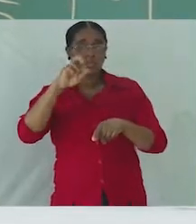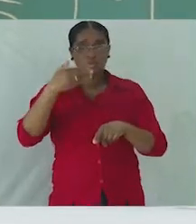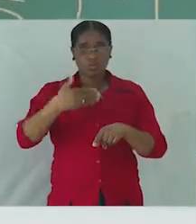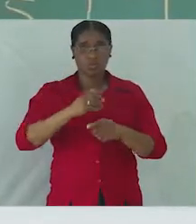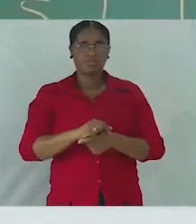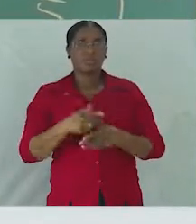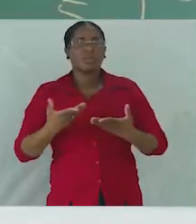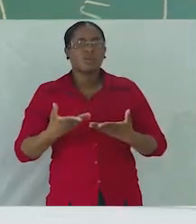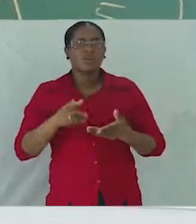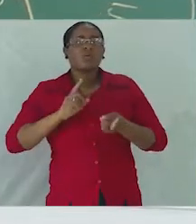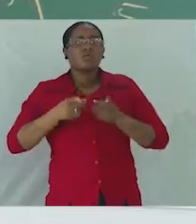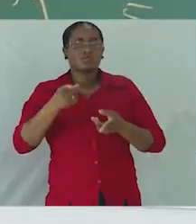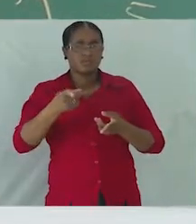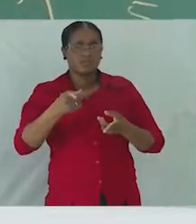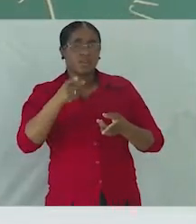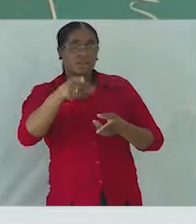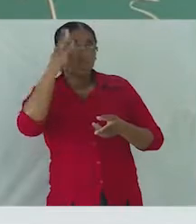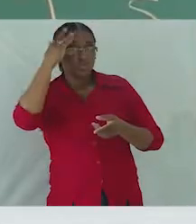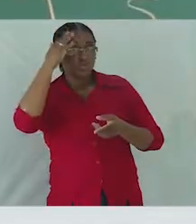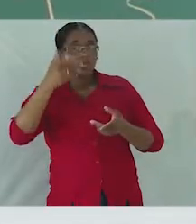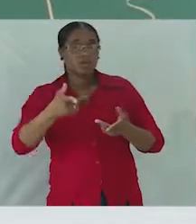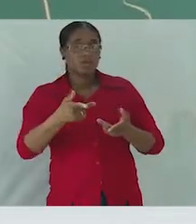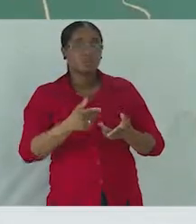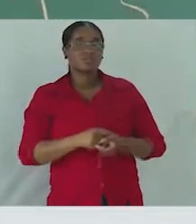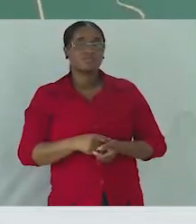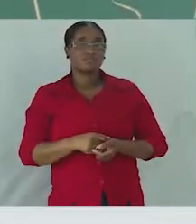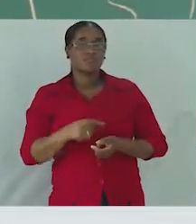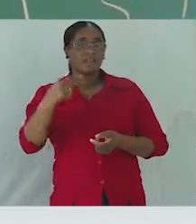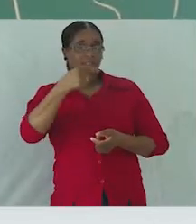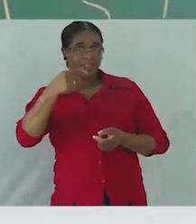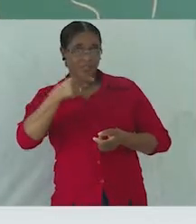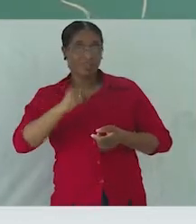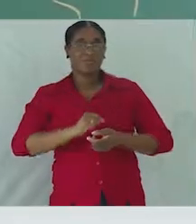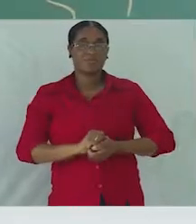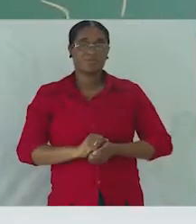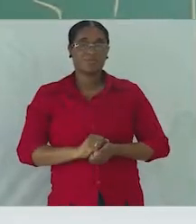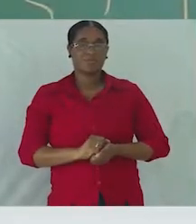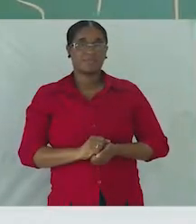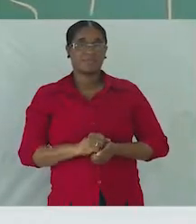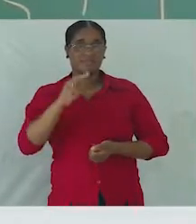À partida, o que é que eu sei? Esse número é negativo.